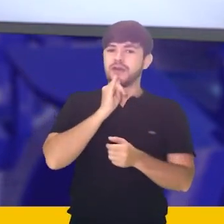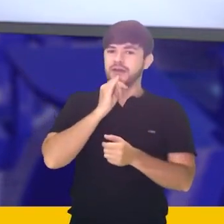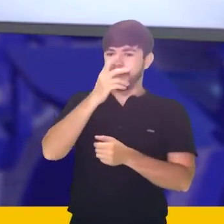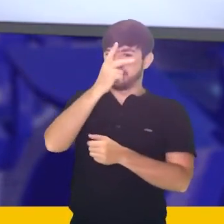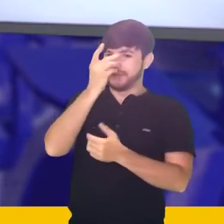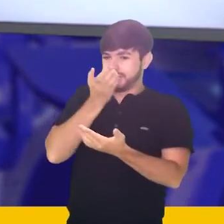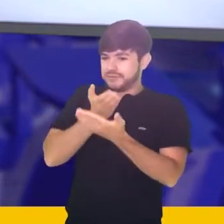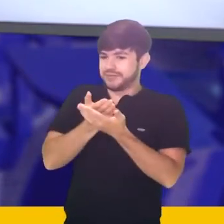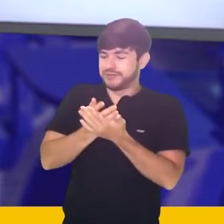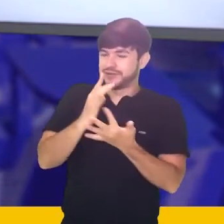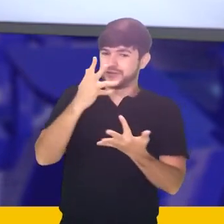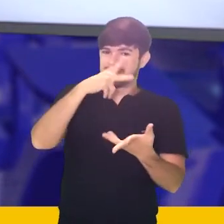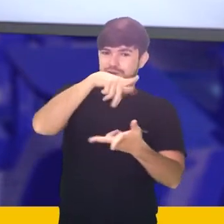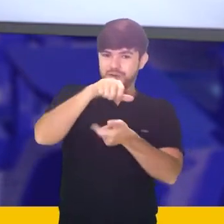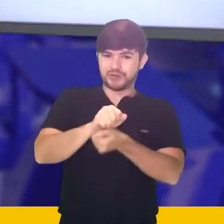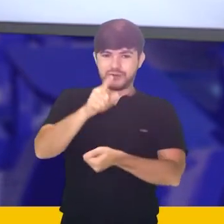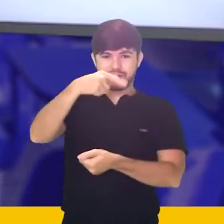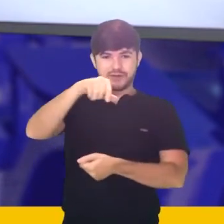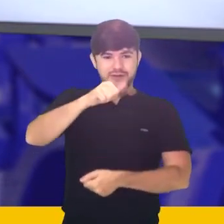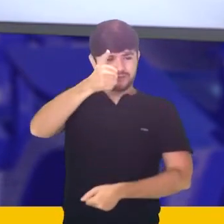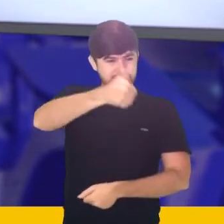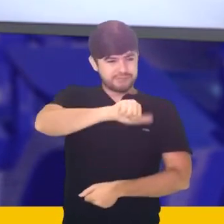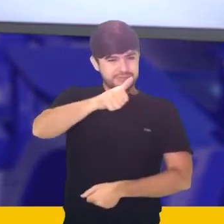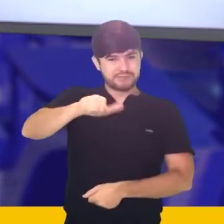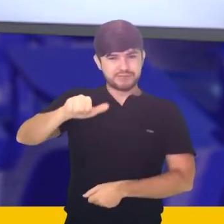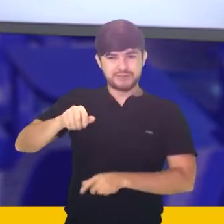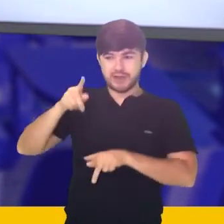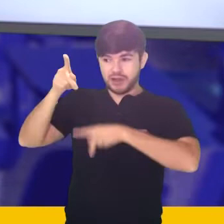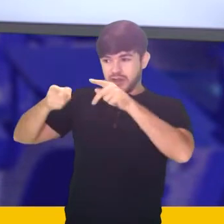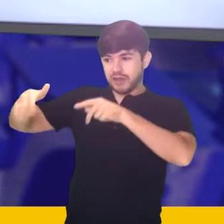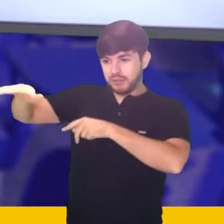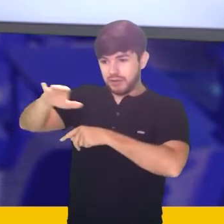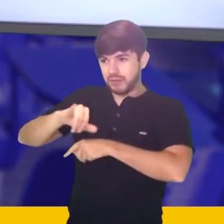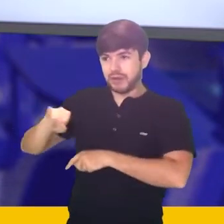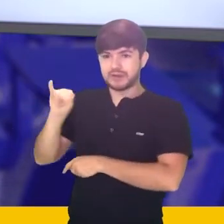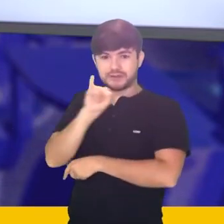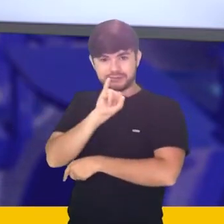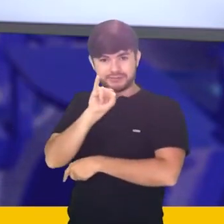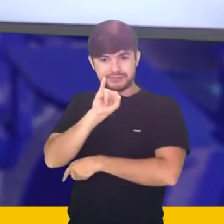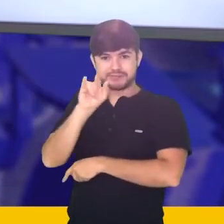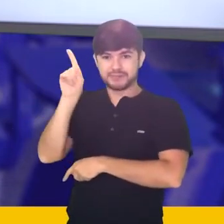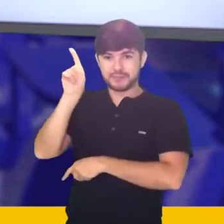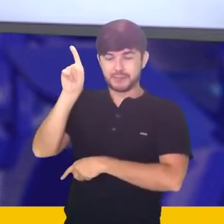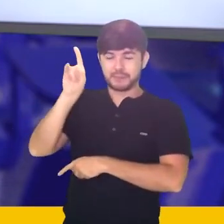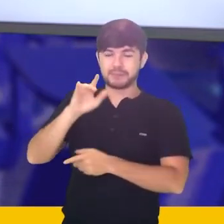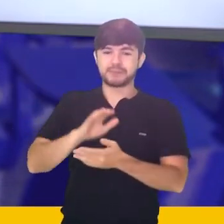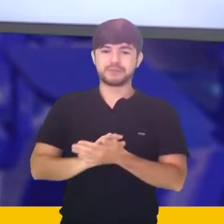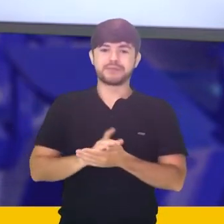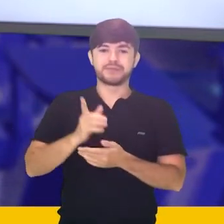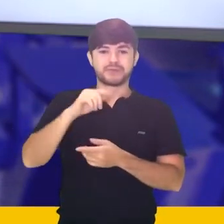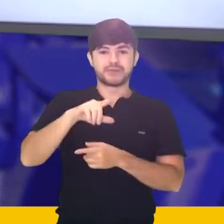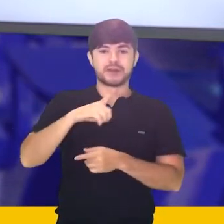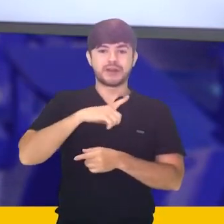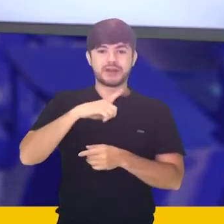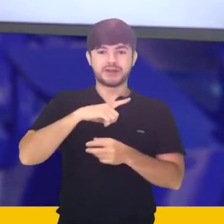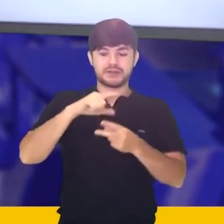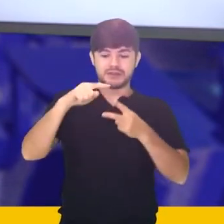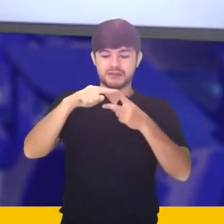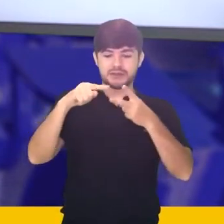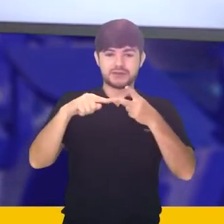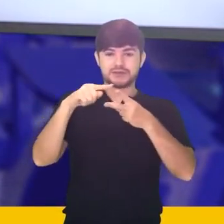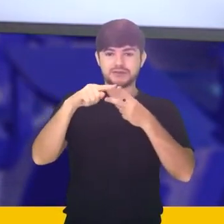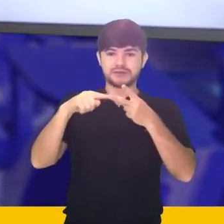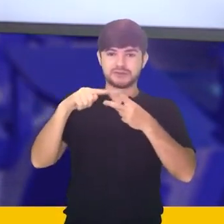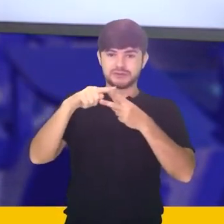aí e analise o perfil da população da Itália. Então, o que você vai fazer? Você vai receber duas pistas, tem duas pistas aí no